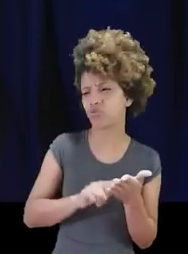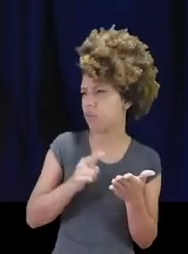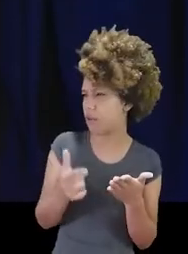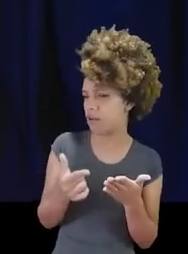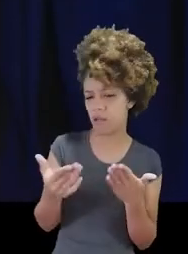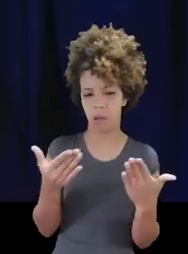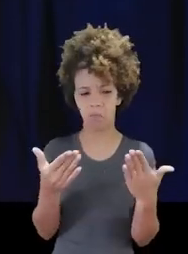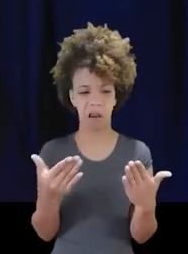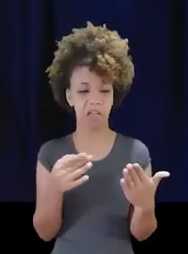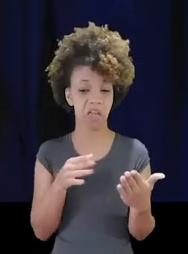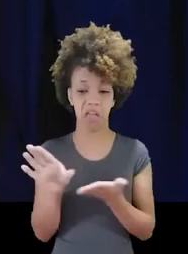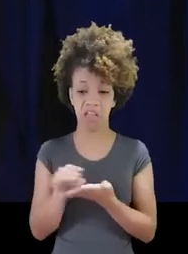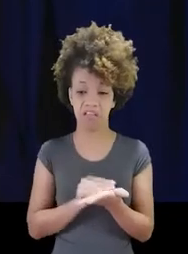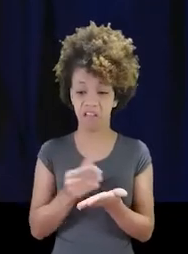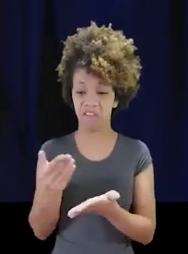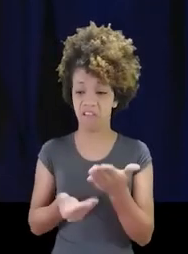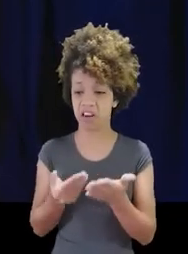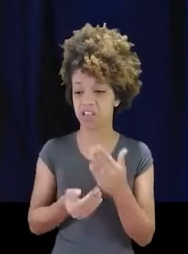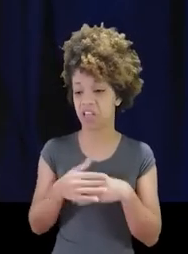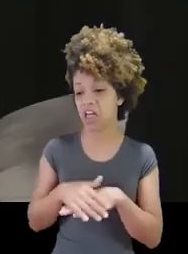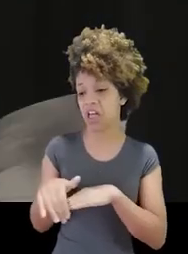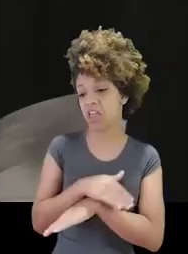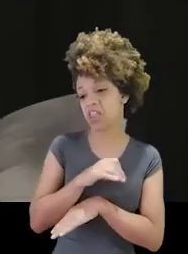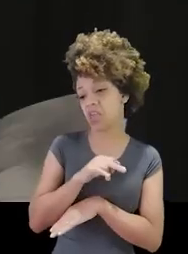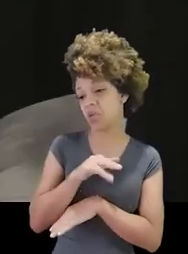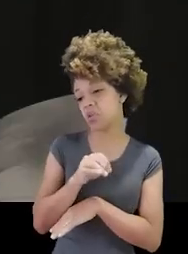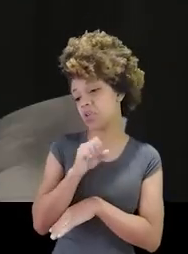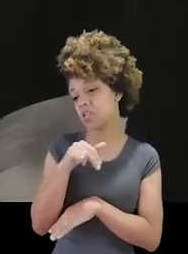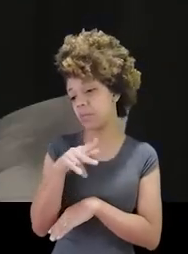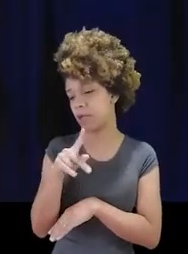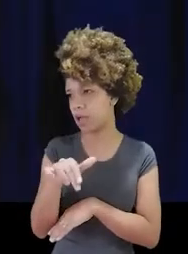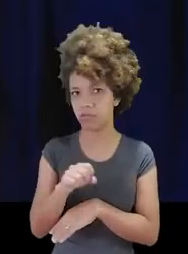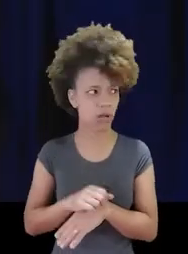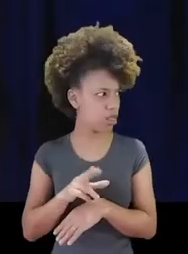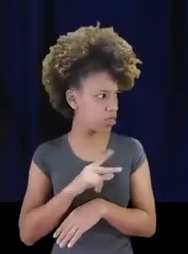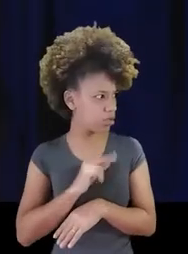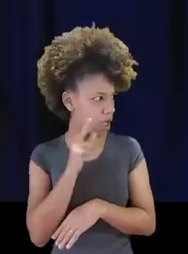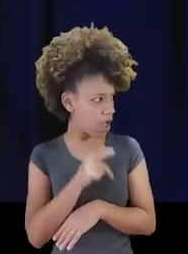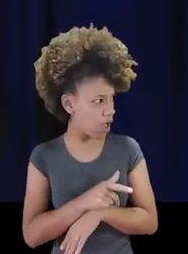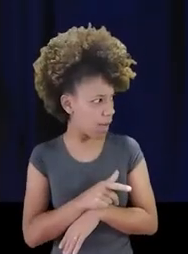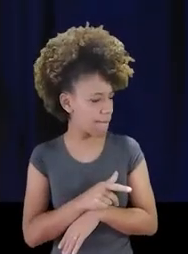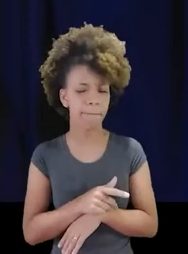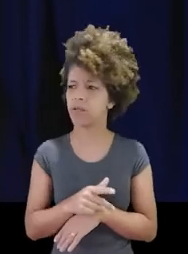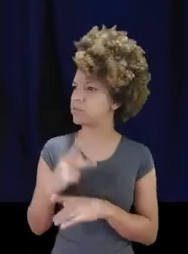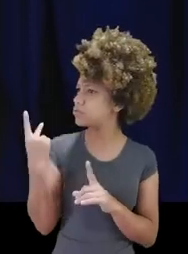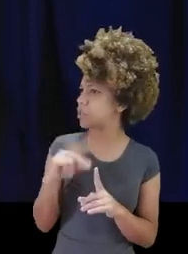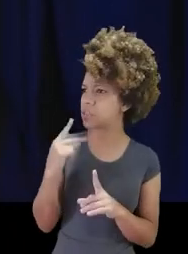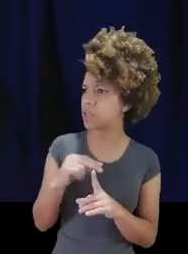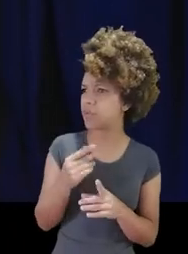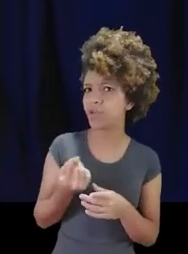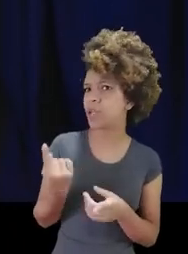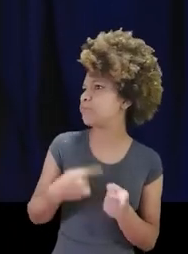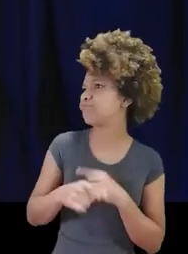jornalistas fazendo assim Esses caras são falidos da Teodoro Sampa escroto para desceram